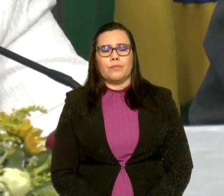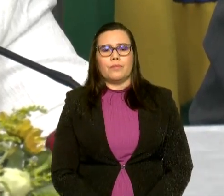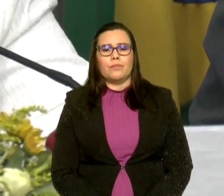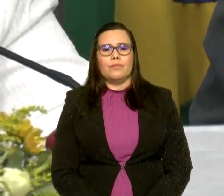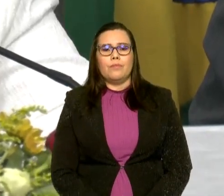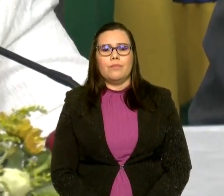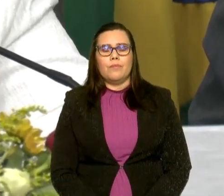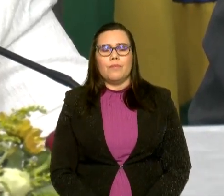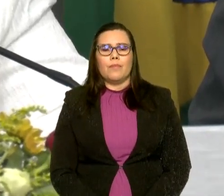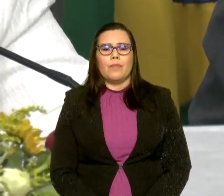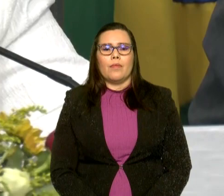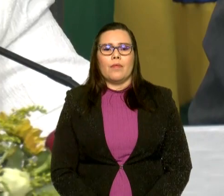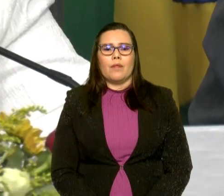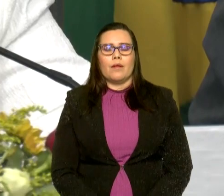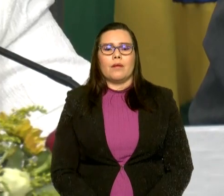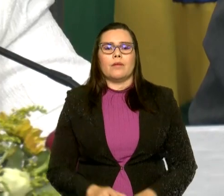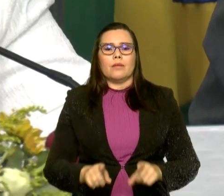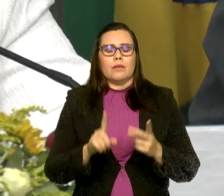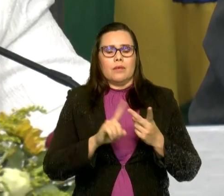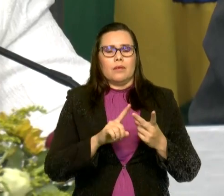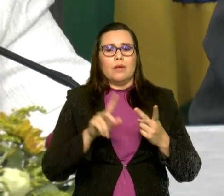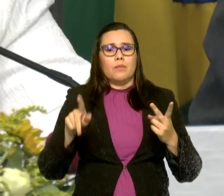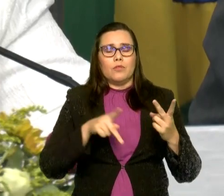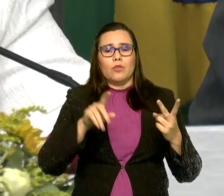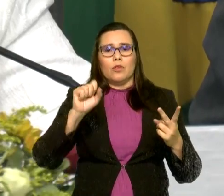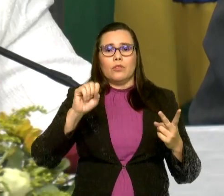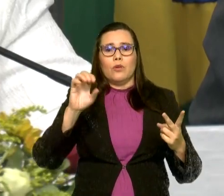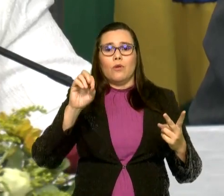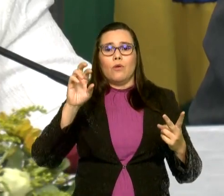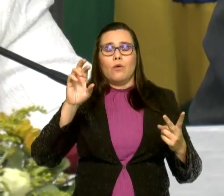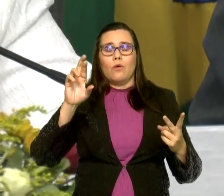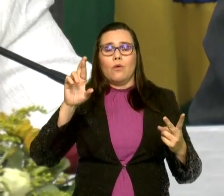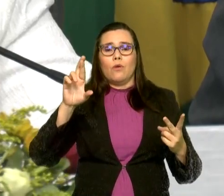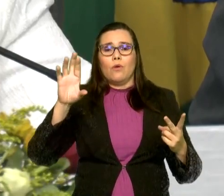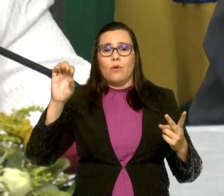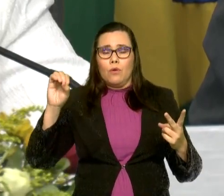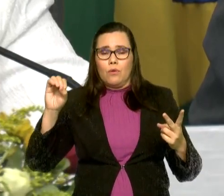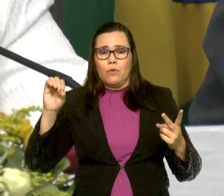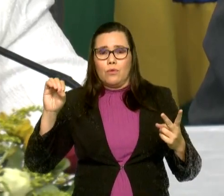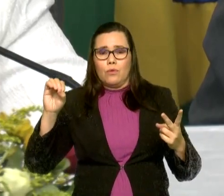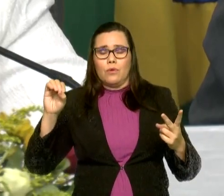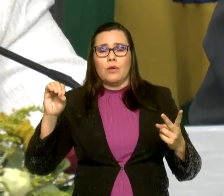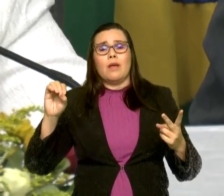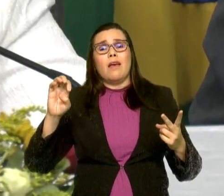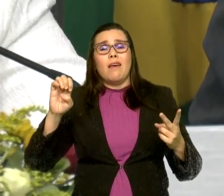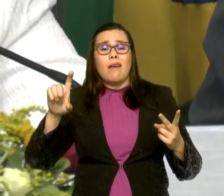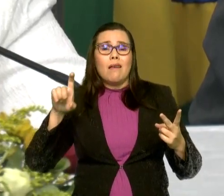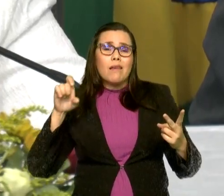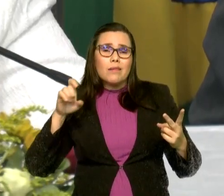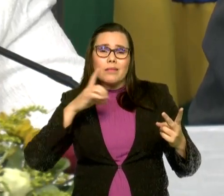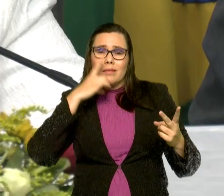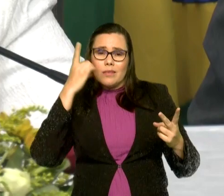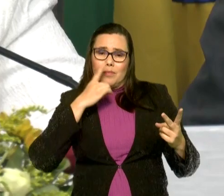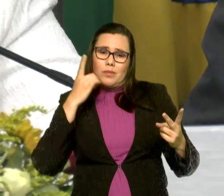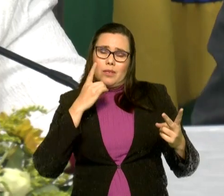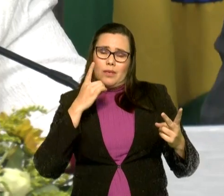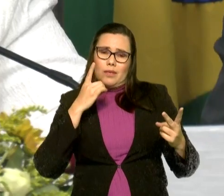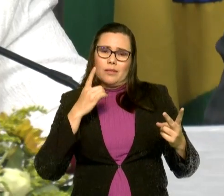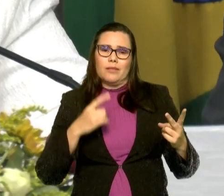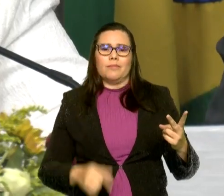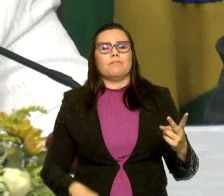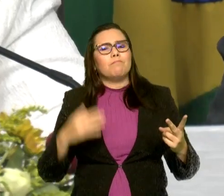Maranhão, senhora professora Socorro Joaquim, ex-deputada estadual, minha amiga, obrigada